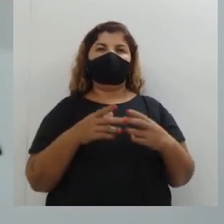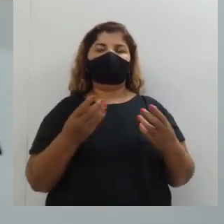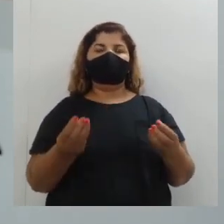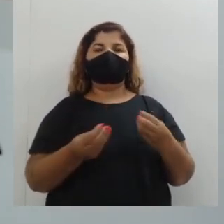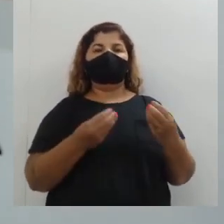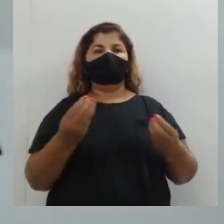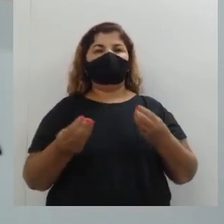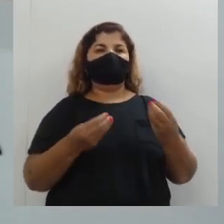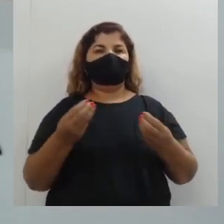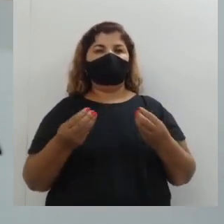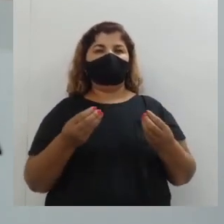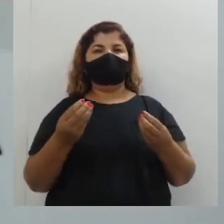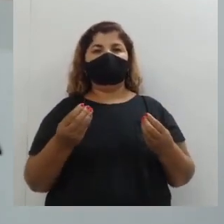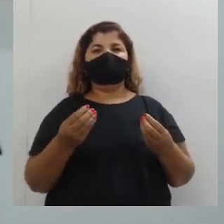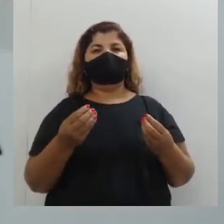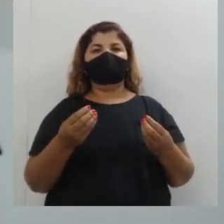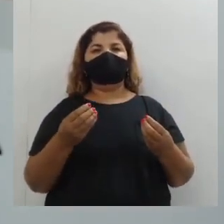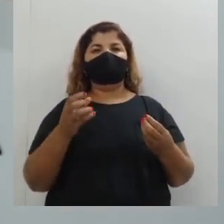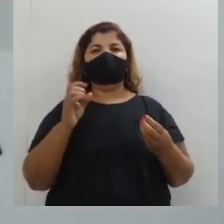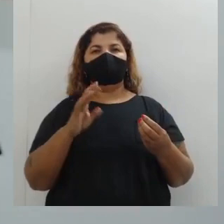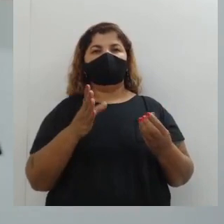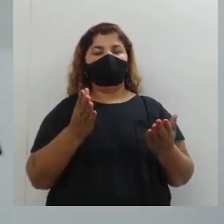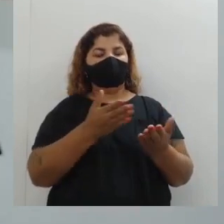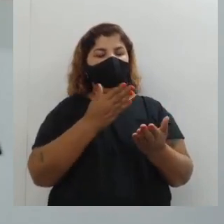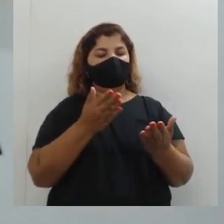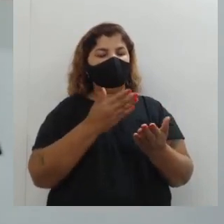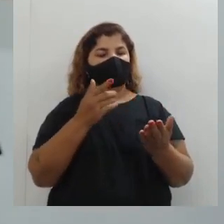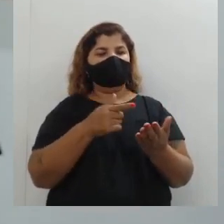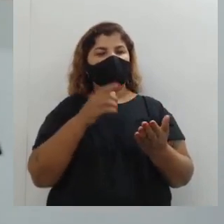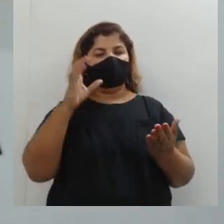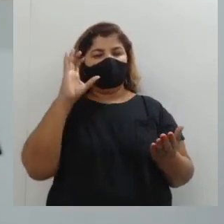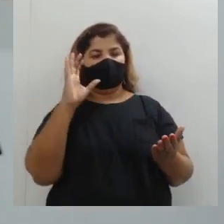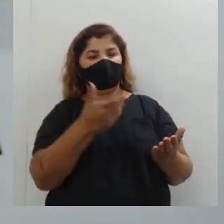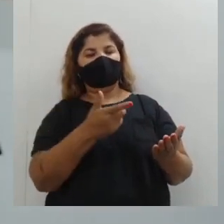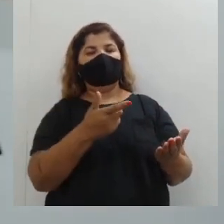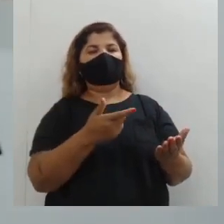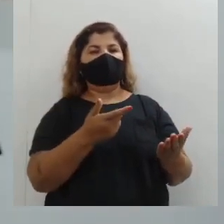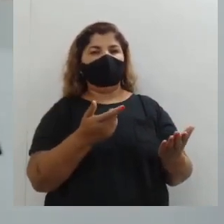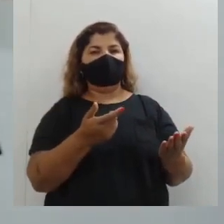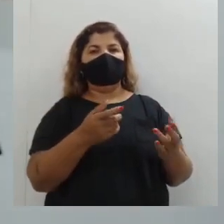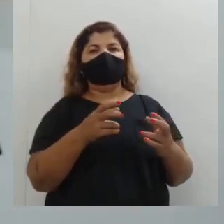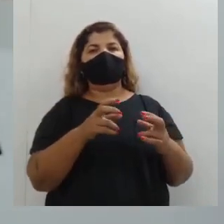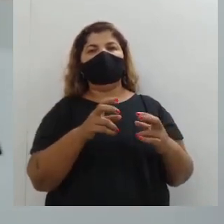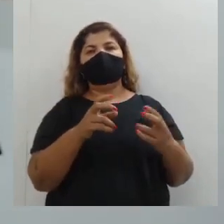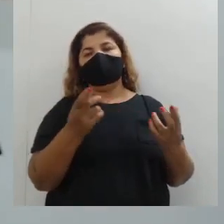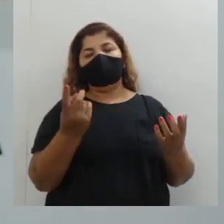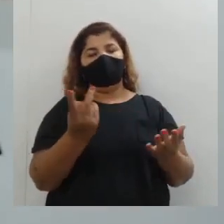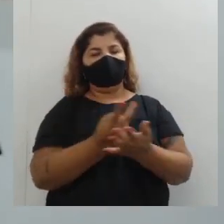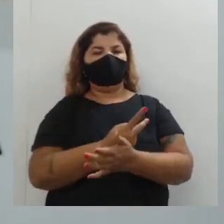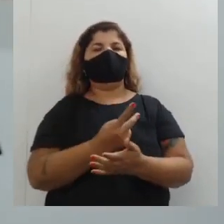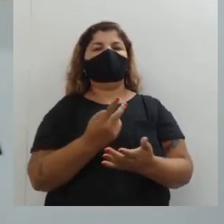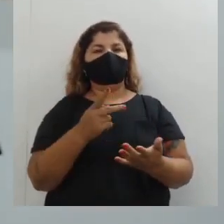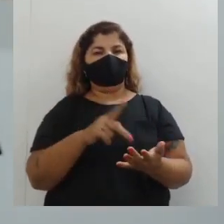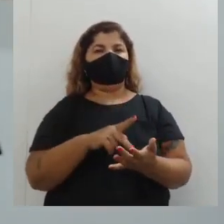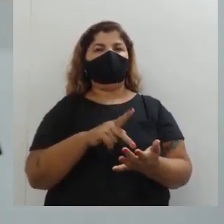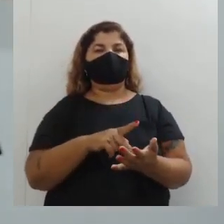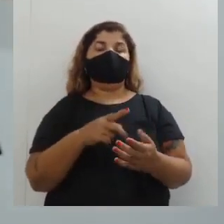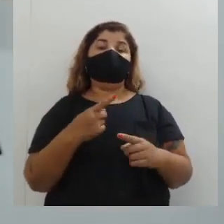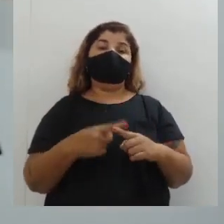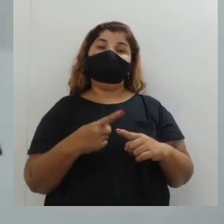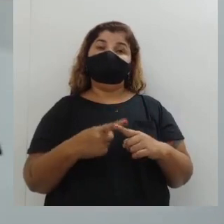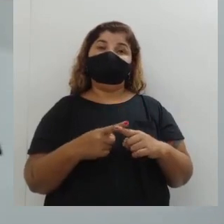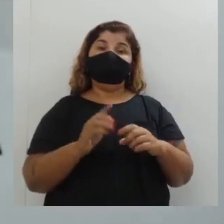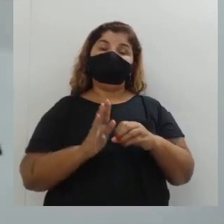reconhecimento das obras de Lima Barreto não ocorreu como deveria. Como eu citei aí, eu só destaquei algumas